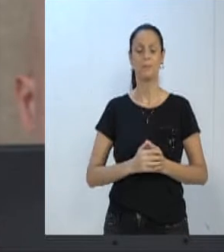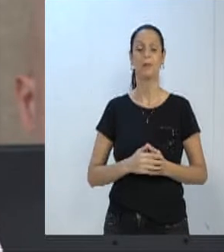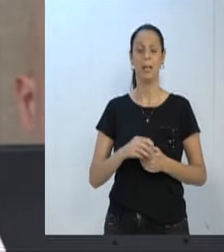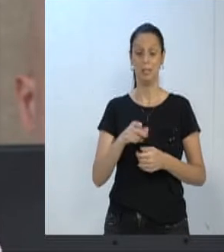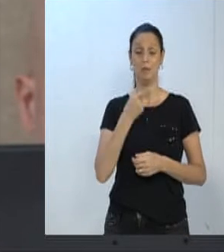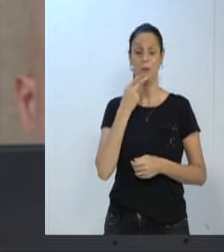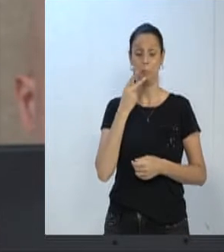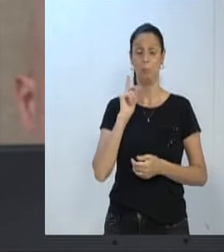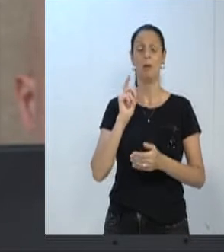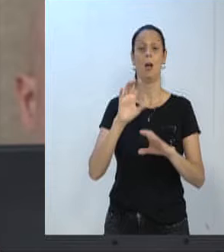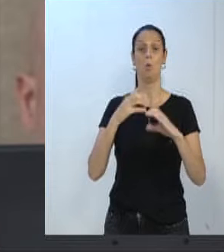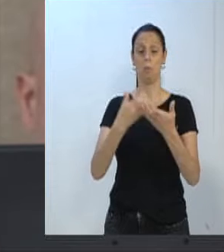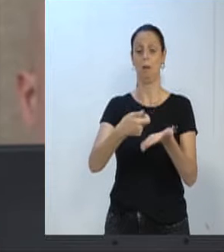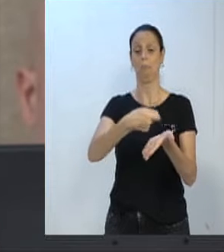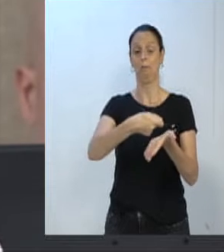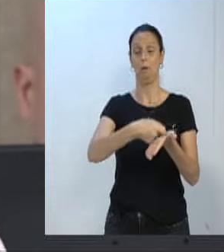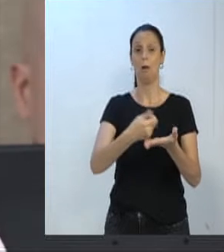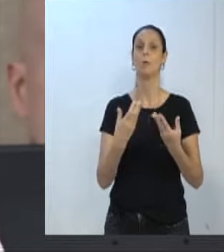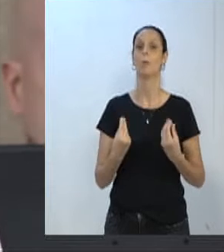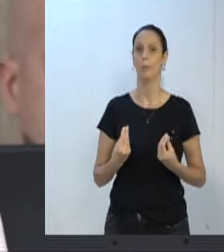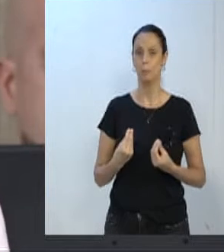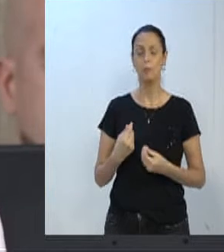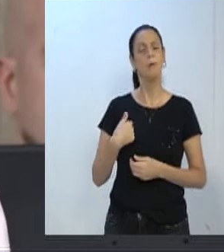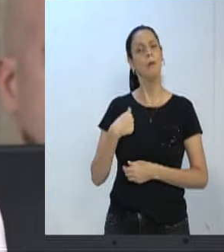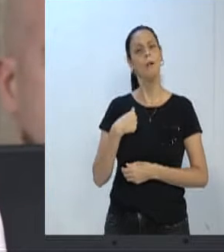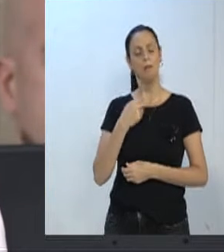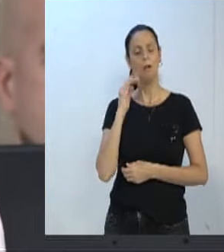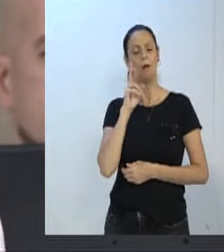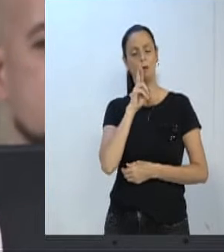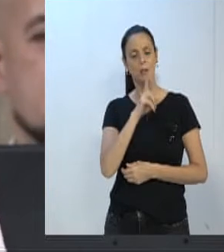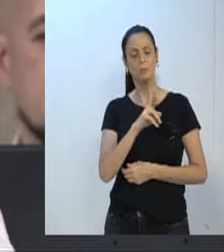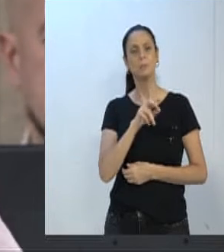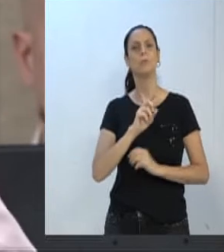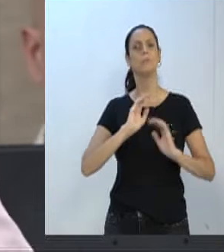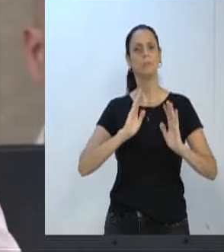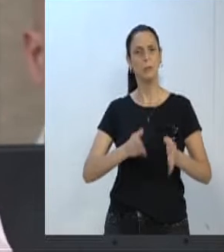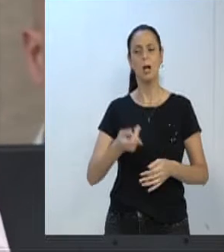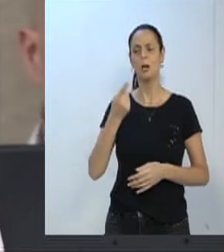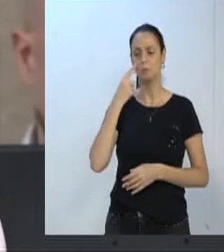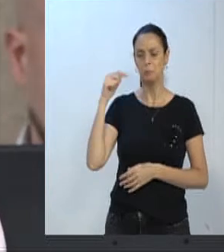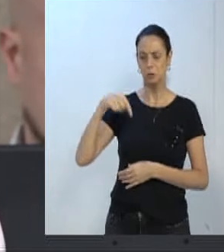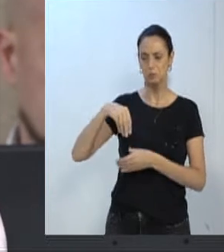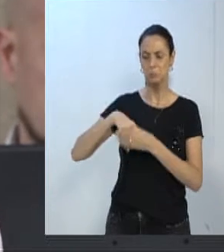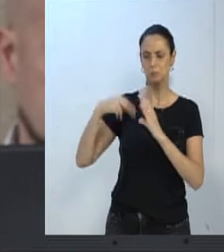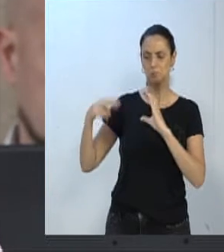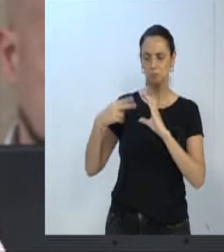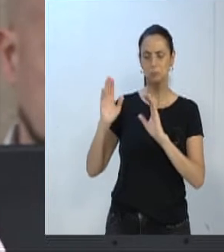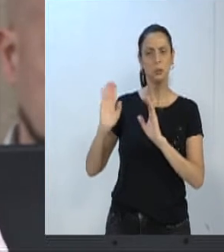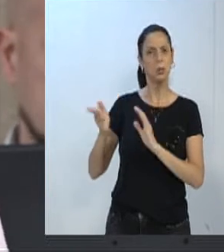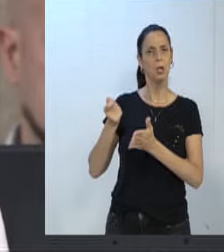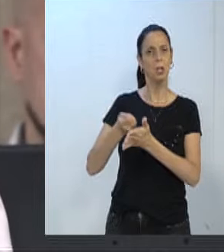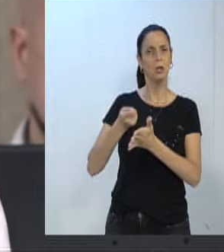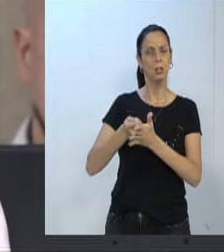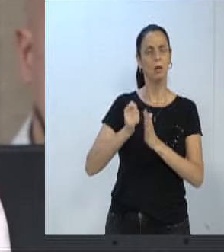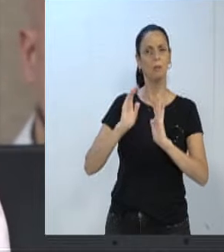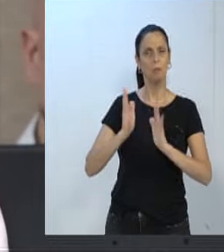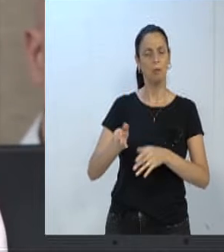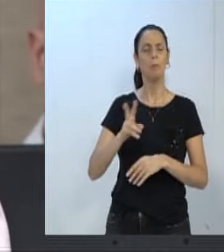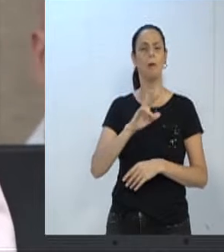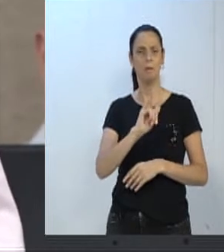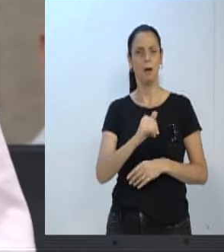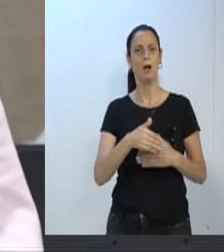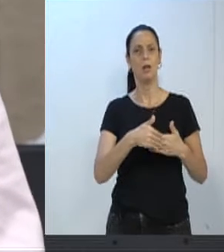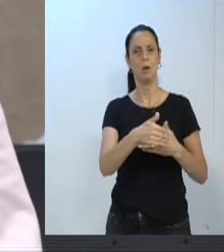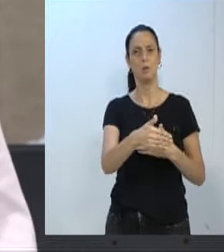pelo que eu observo já tem já está encaminhando né cobrança aqui desta casa Legislativa Então logo então achar